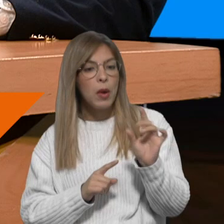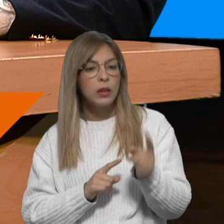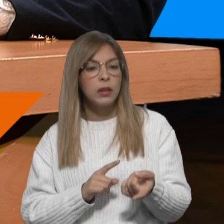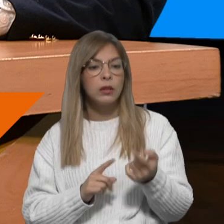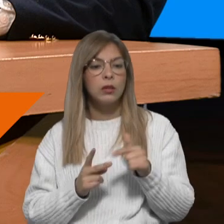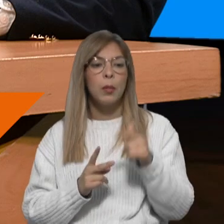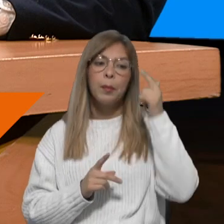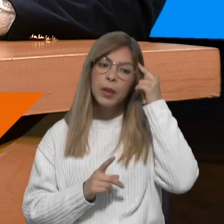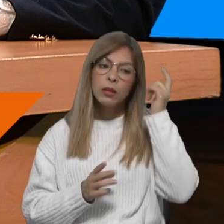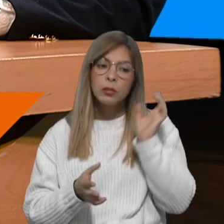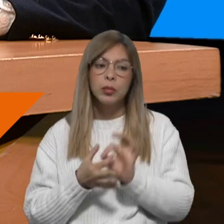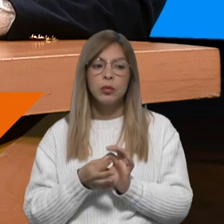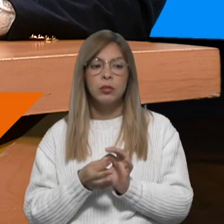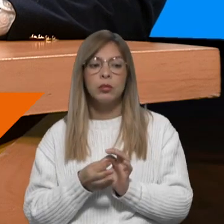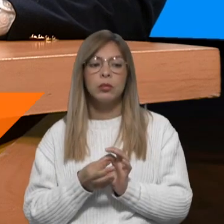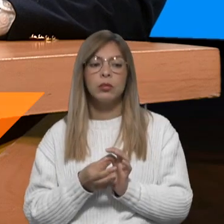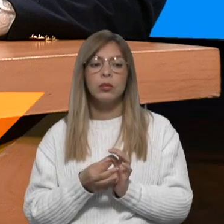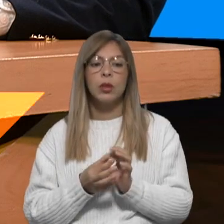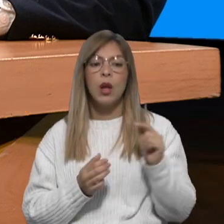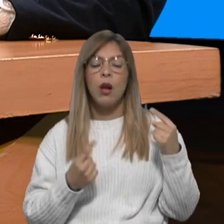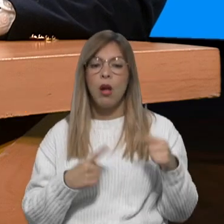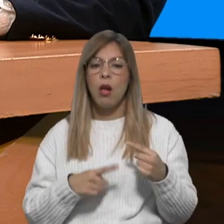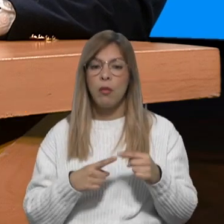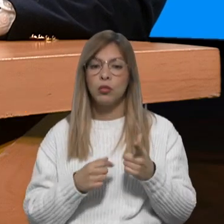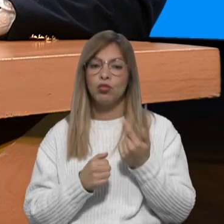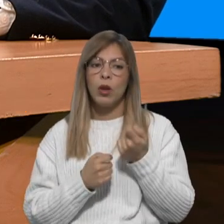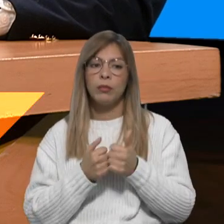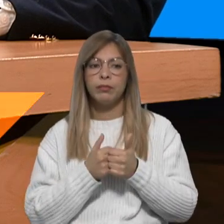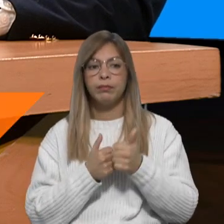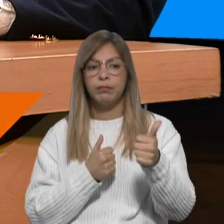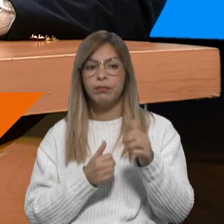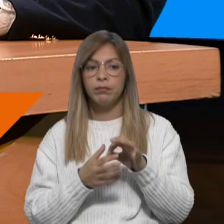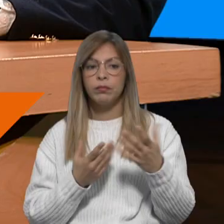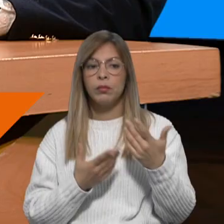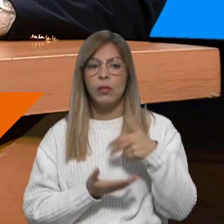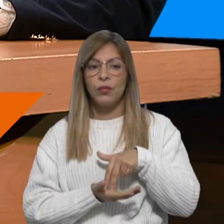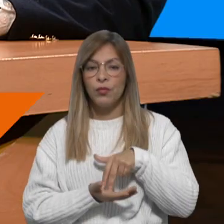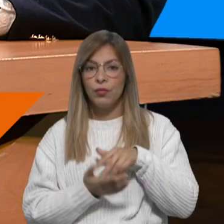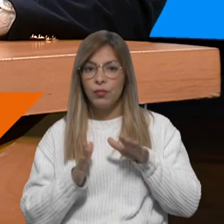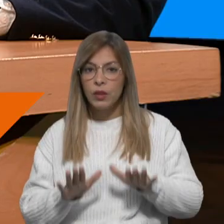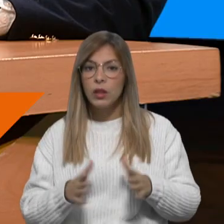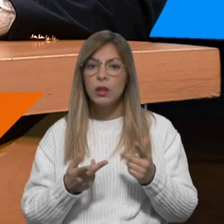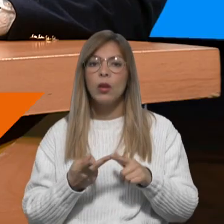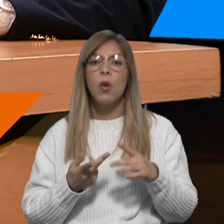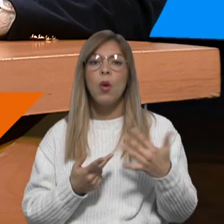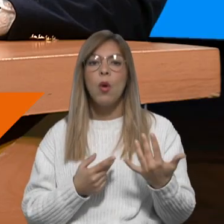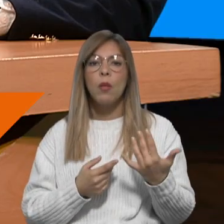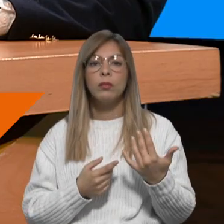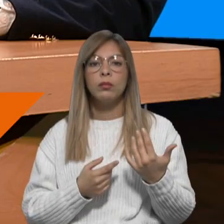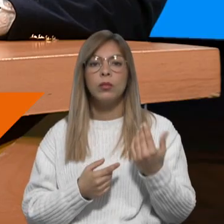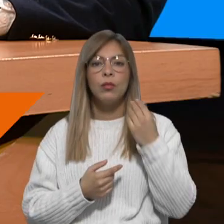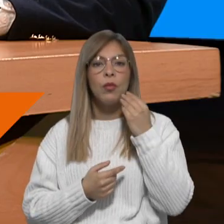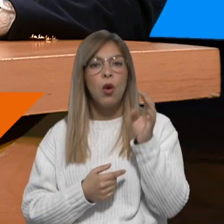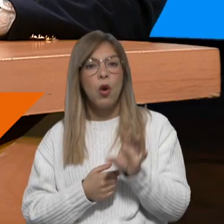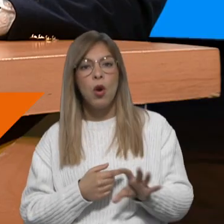a ligação entre uma obra que está aqui e outra que está bastante distante, seja na presença física do museu, seja no digital, na web. E, portanto, isso é um